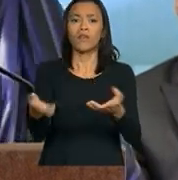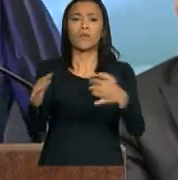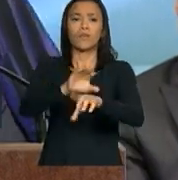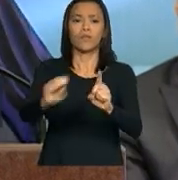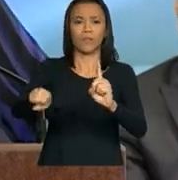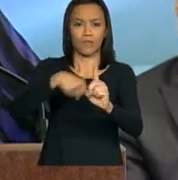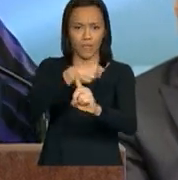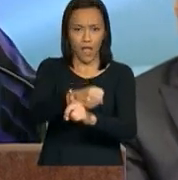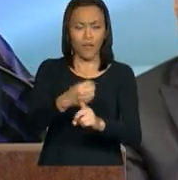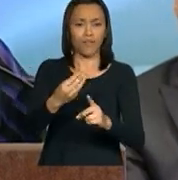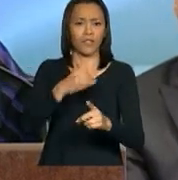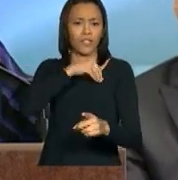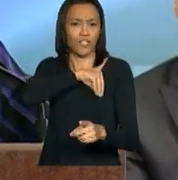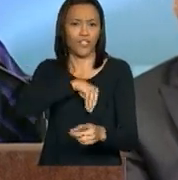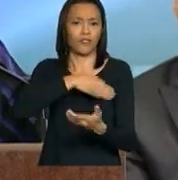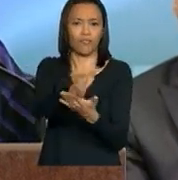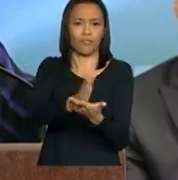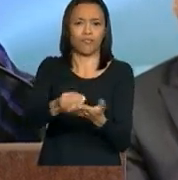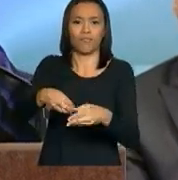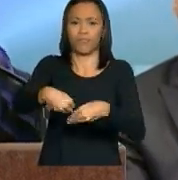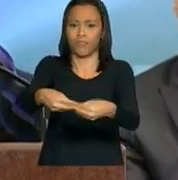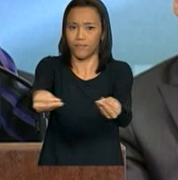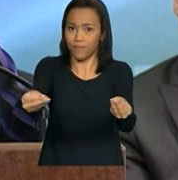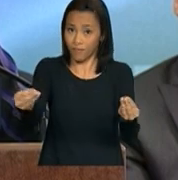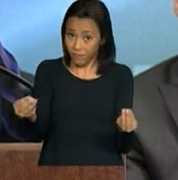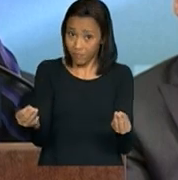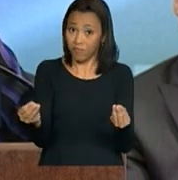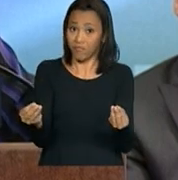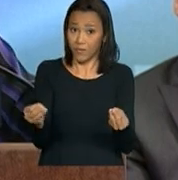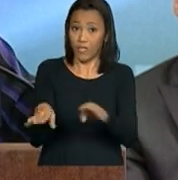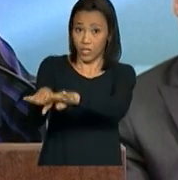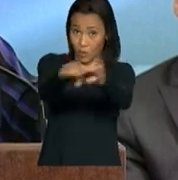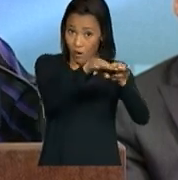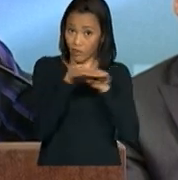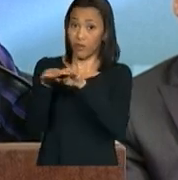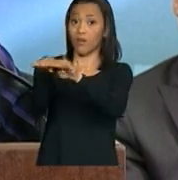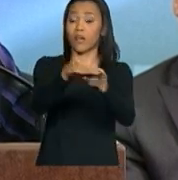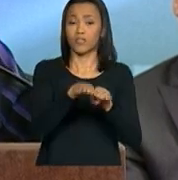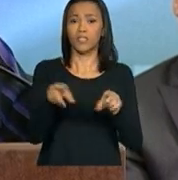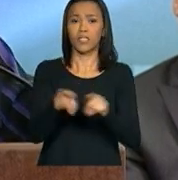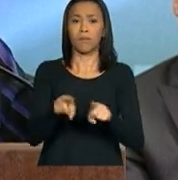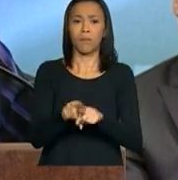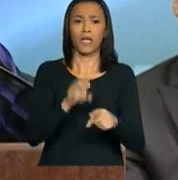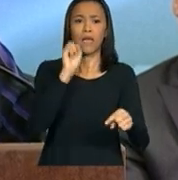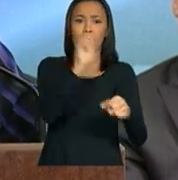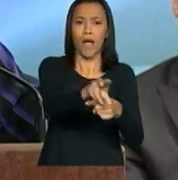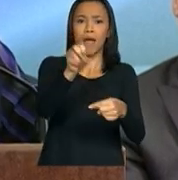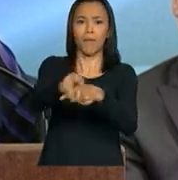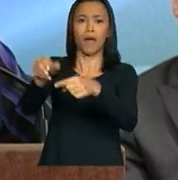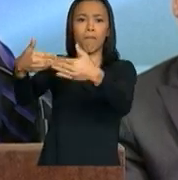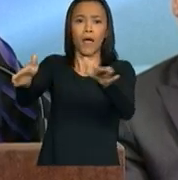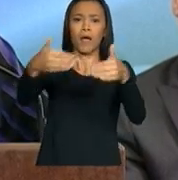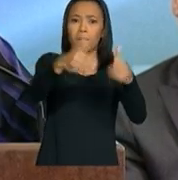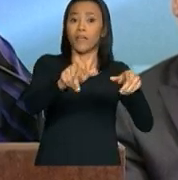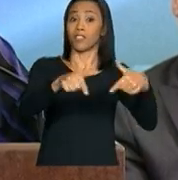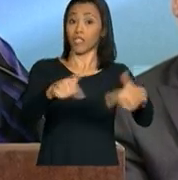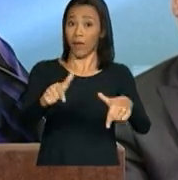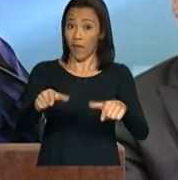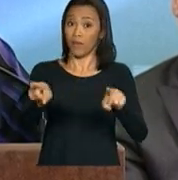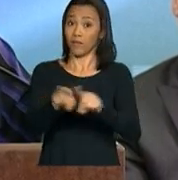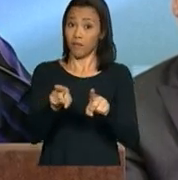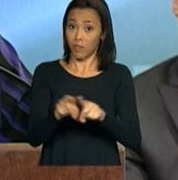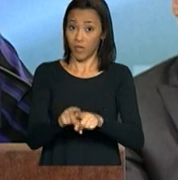renda criação de postos de trabalho e de formalização do trabalho